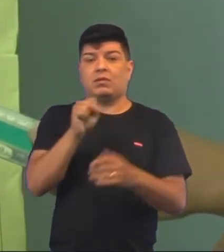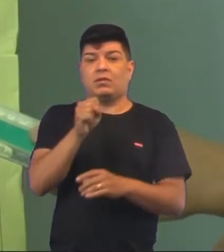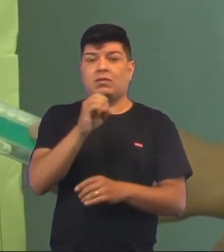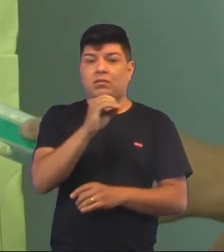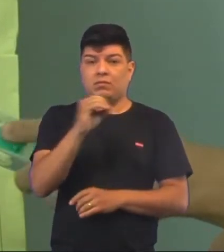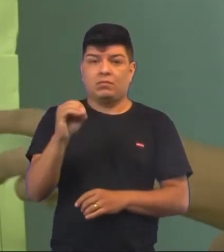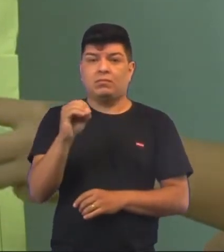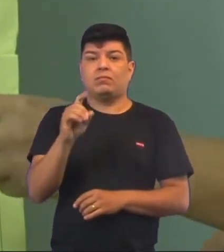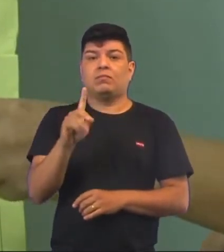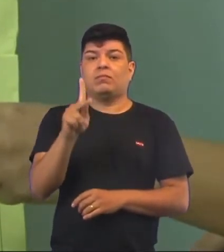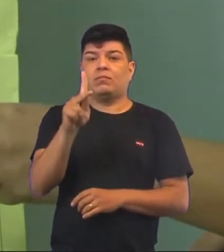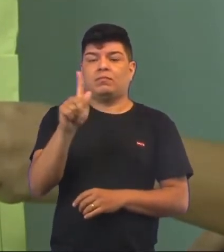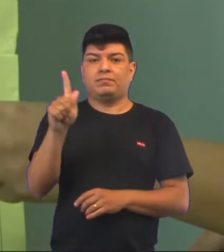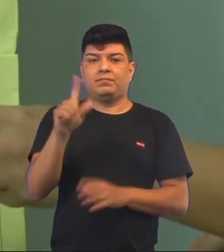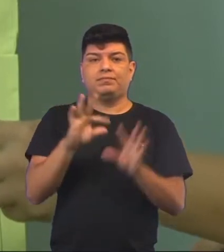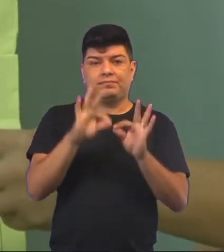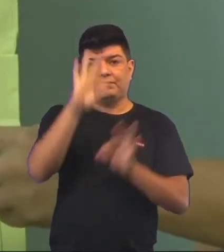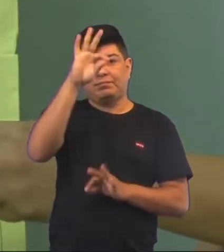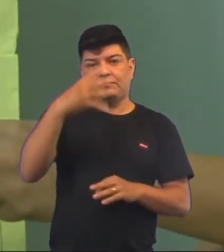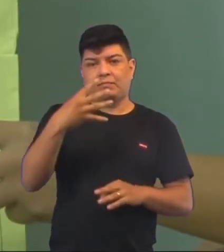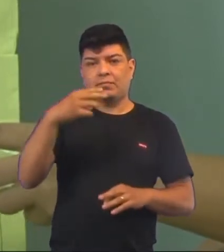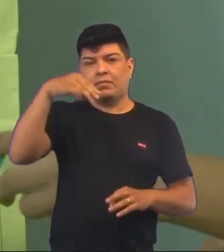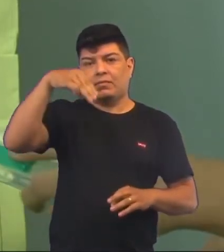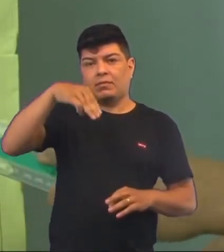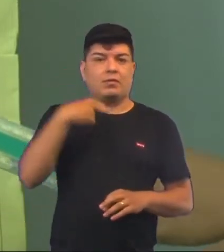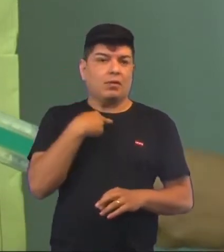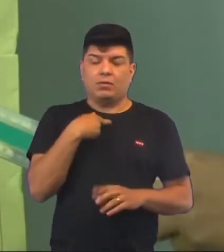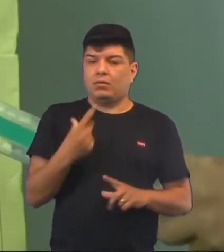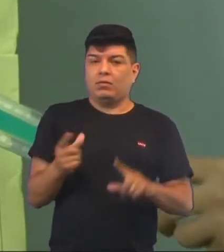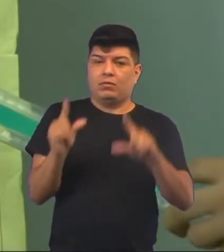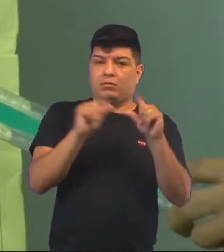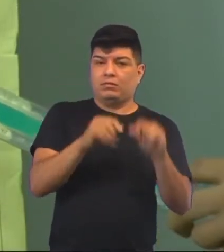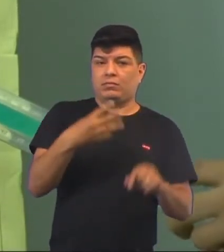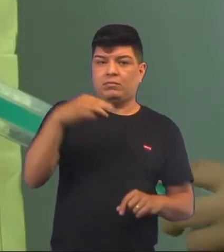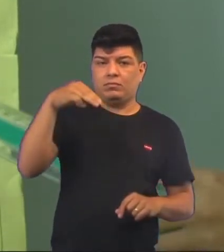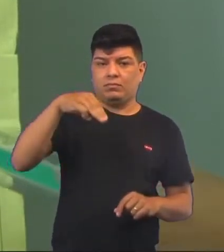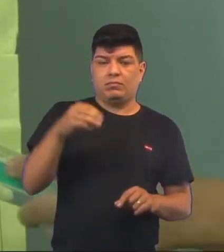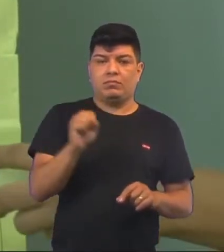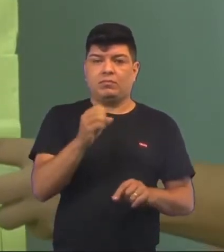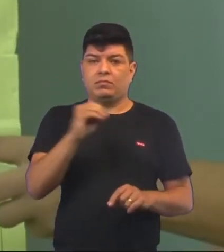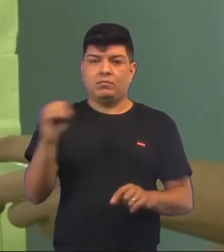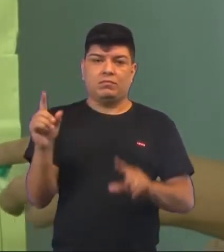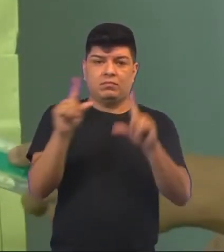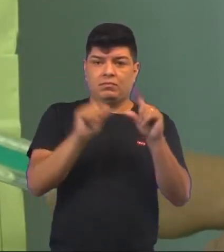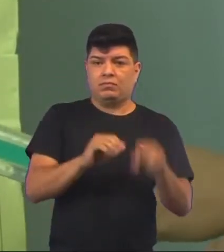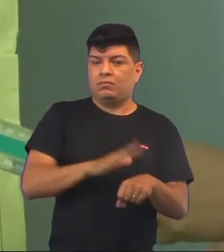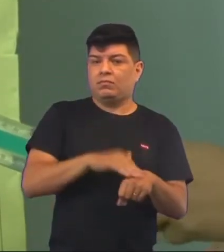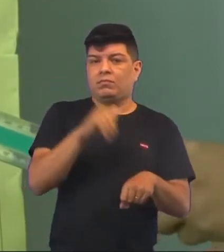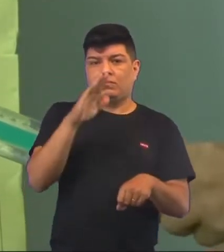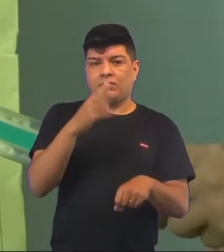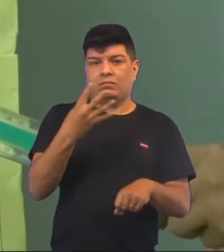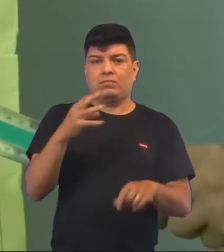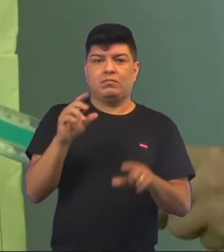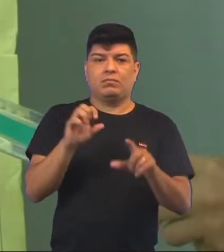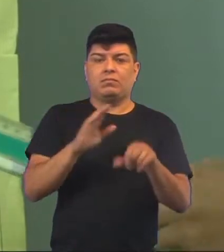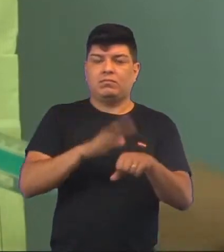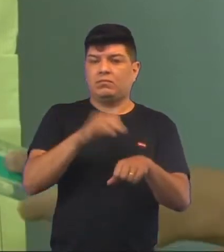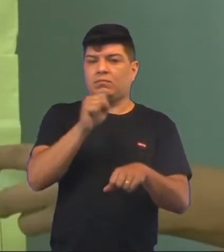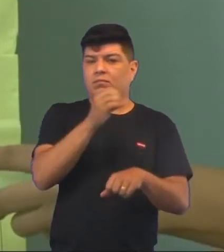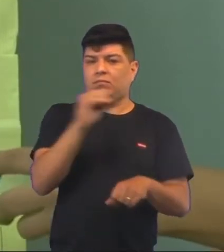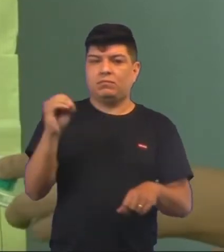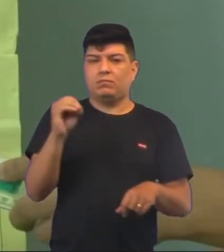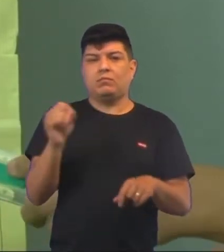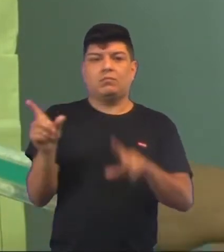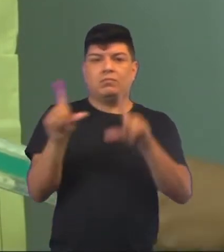800 quilos e medir 4 metros. Então, não pode ser menos de 4 metros, menos de 800, nem mais de 4 e mais de